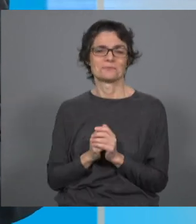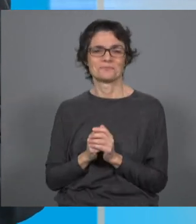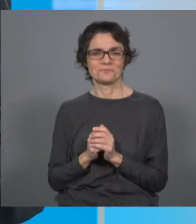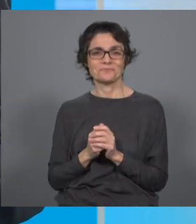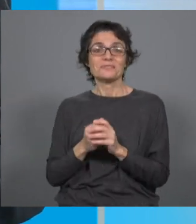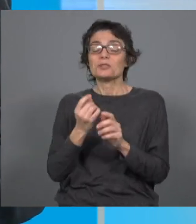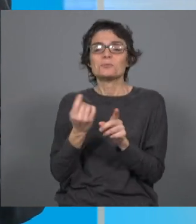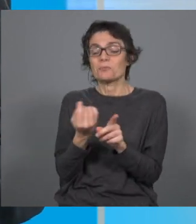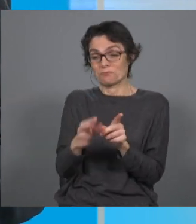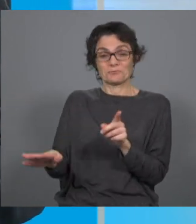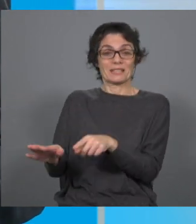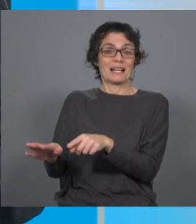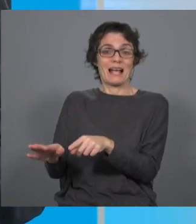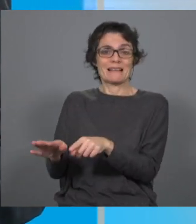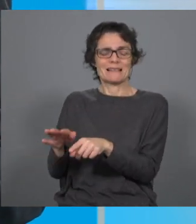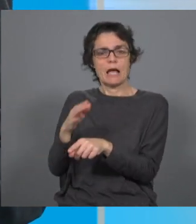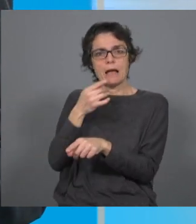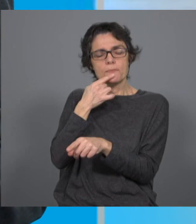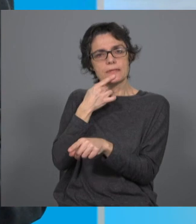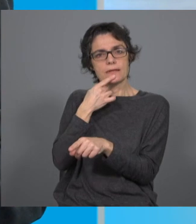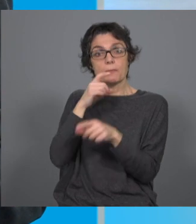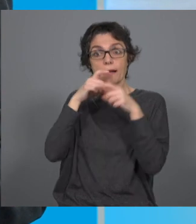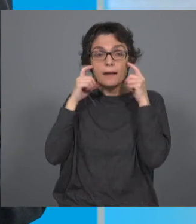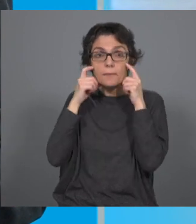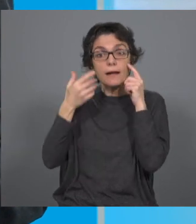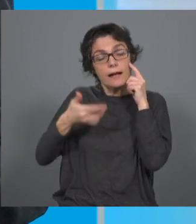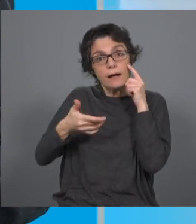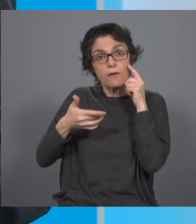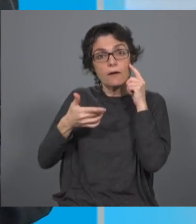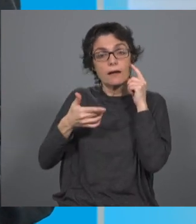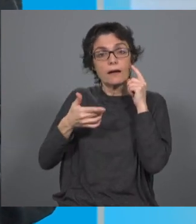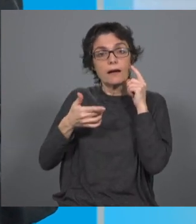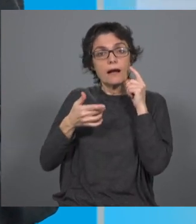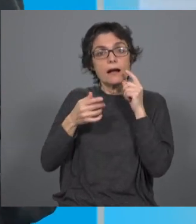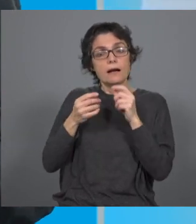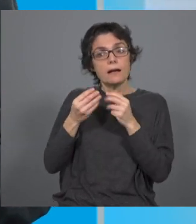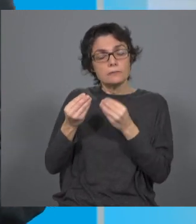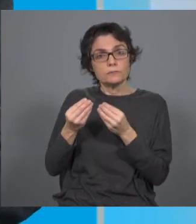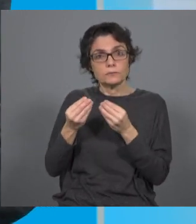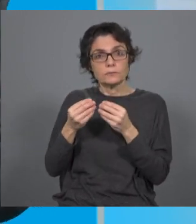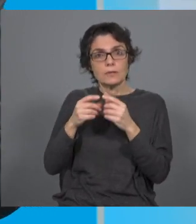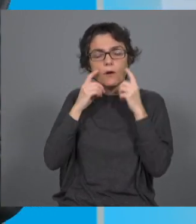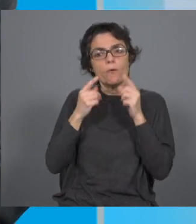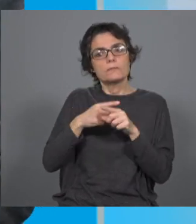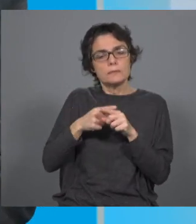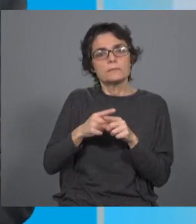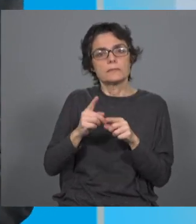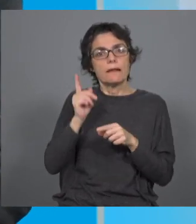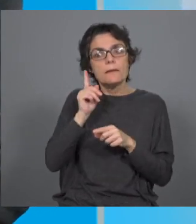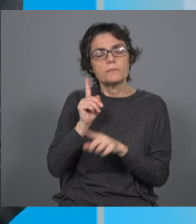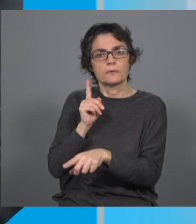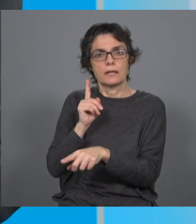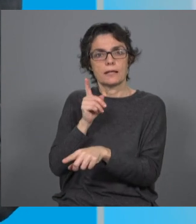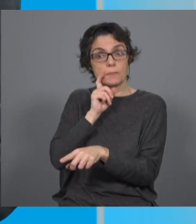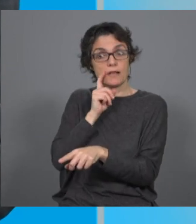porque percebe que a máscara tem uma finalidade que é positiva, que é vantajosa para a sua vida. Há um dado curioso,